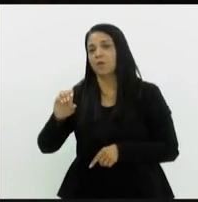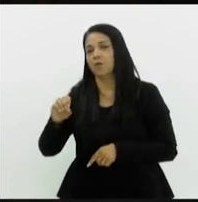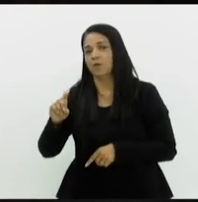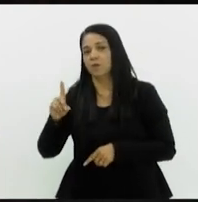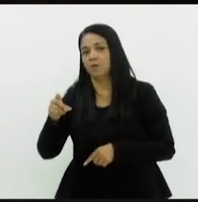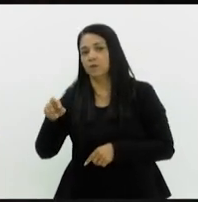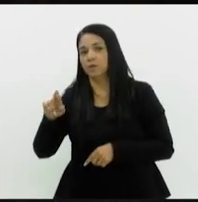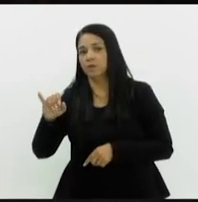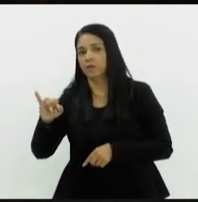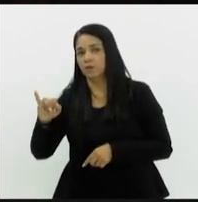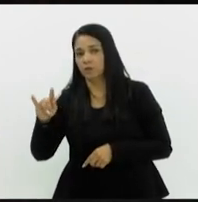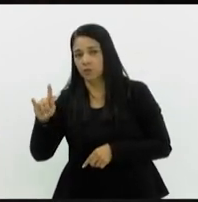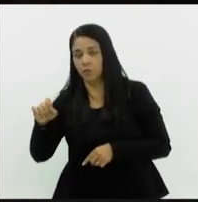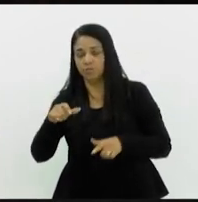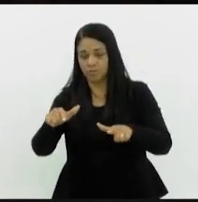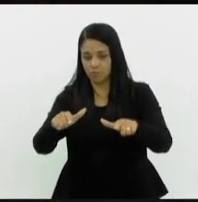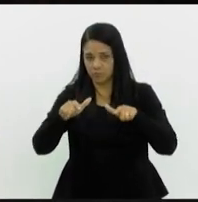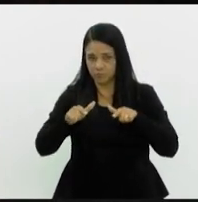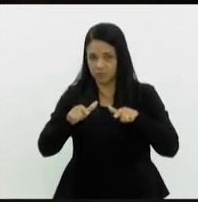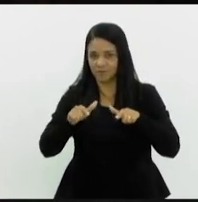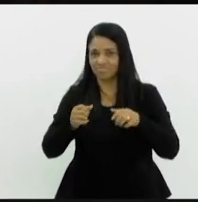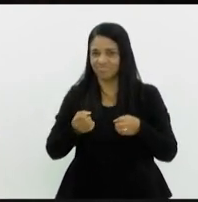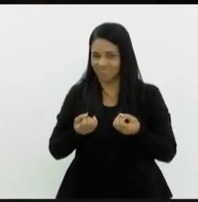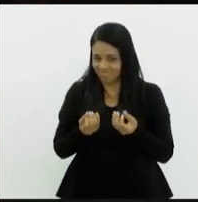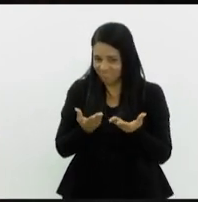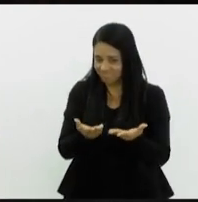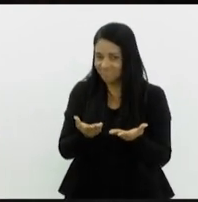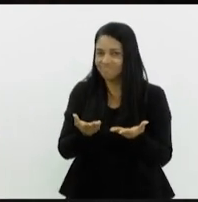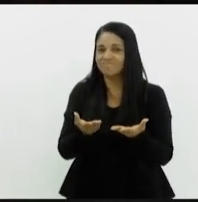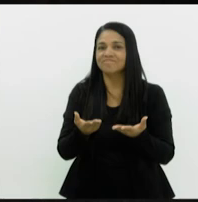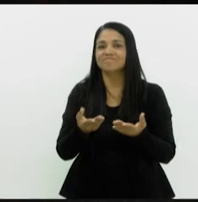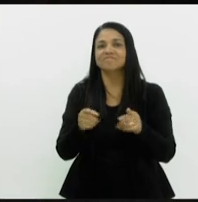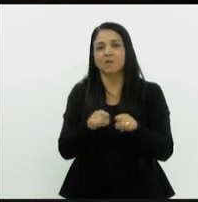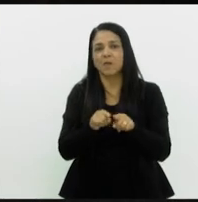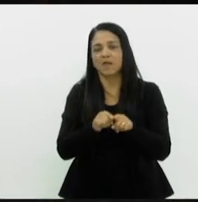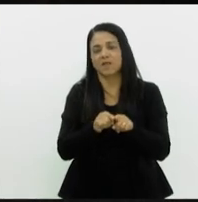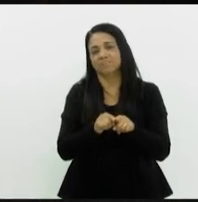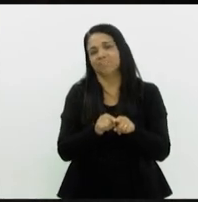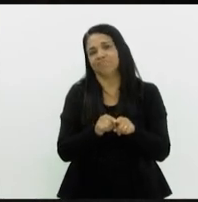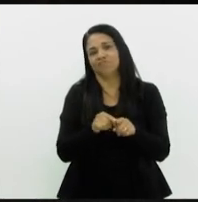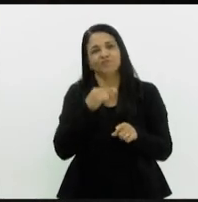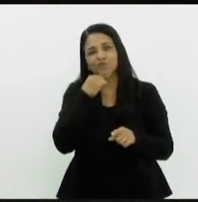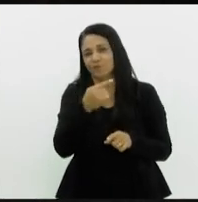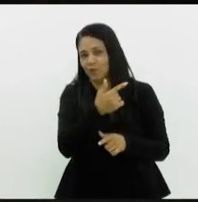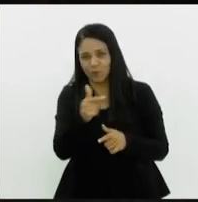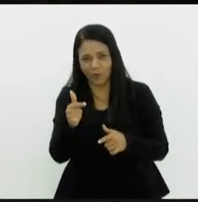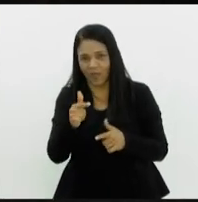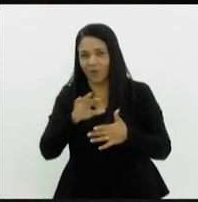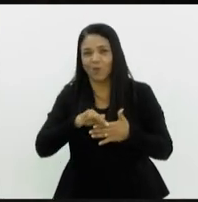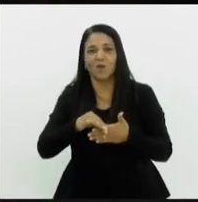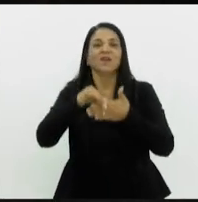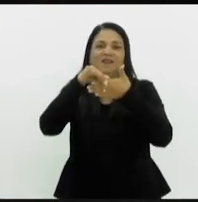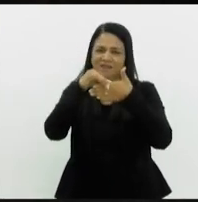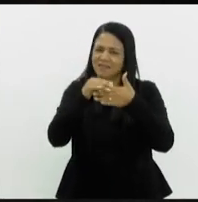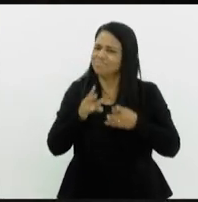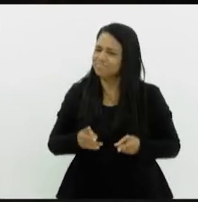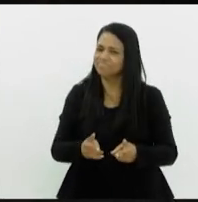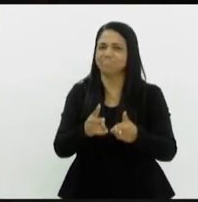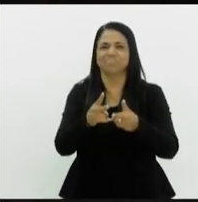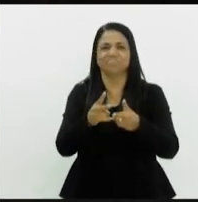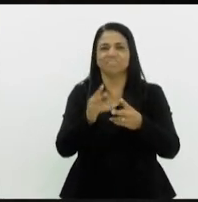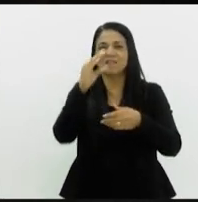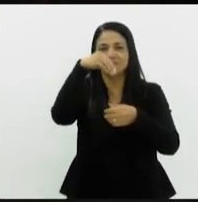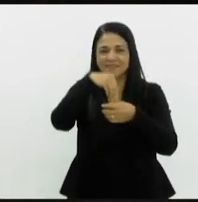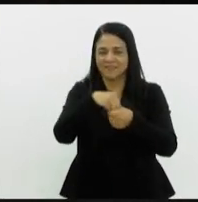receber a moção, que, sem dúvida nenhuma, também são os líderes que nós temos no